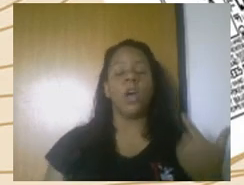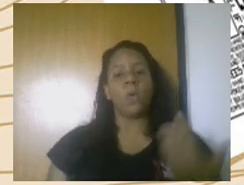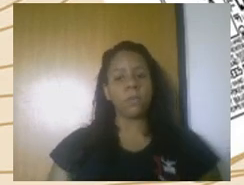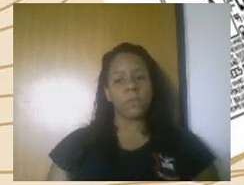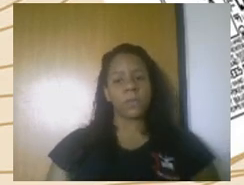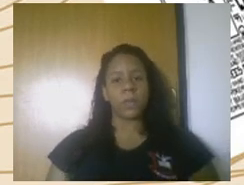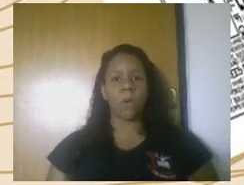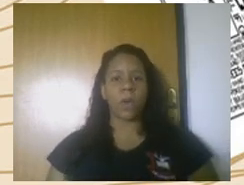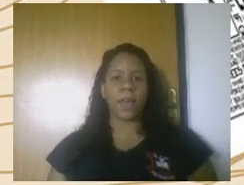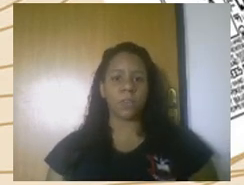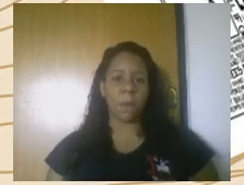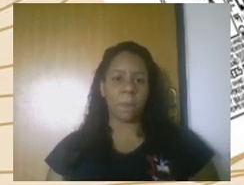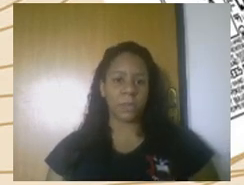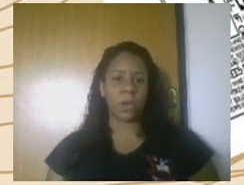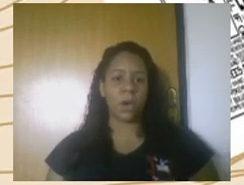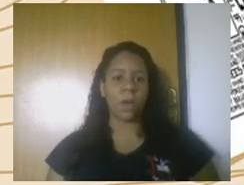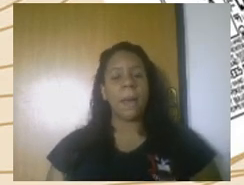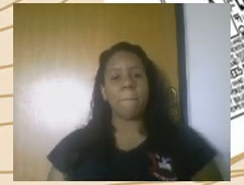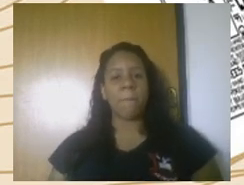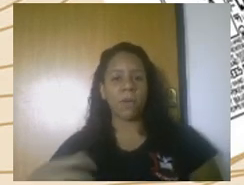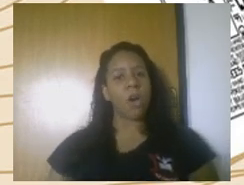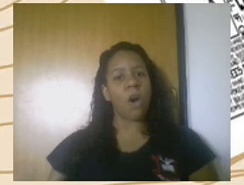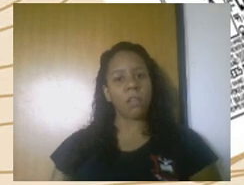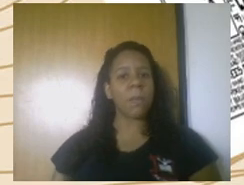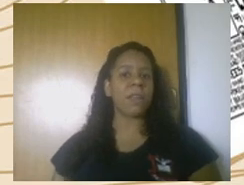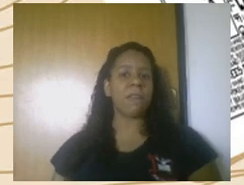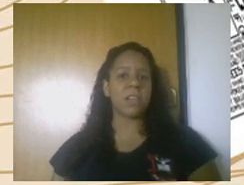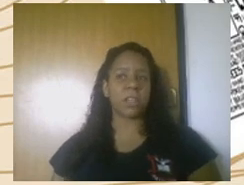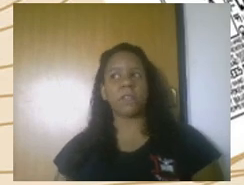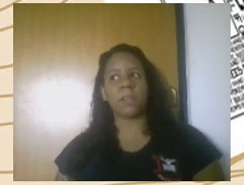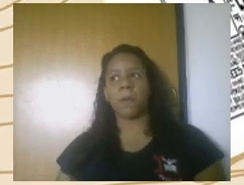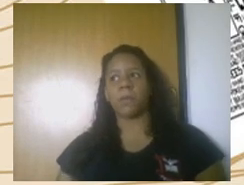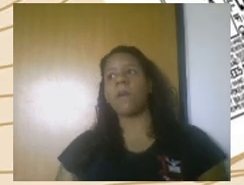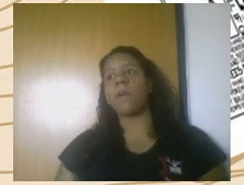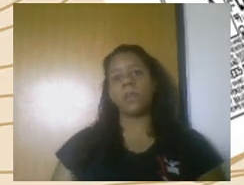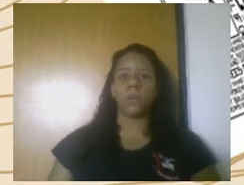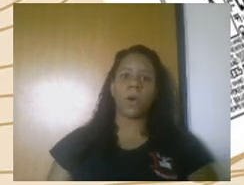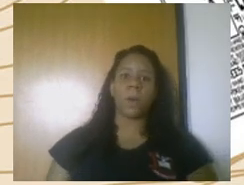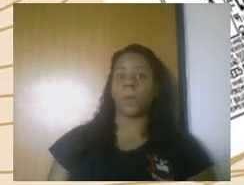exemplo. Quando você conhece uma pessoa, meio que rola uma entrevista, que